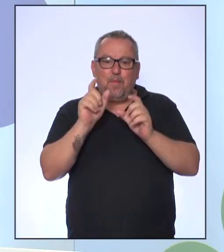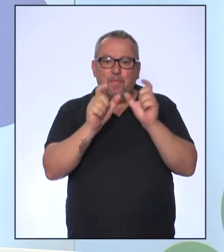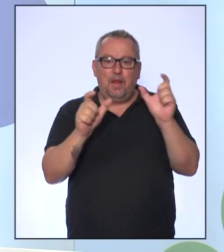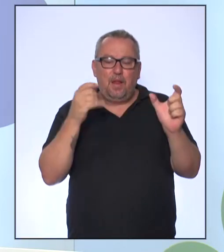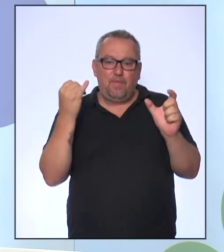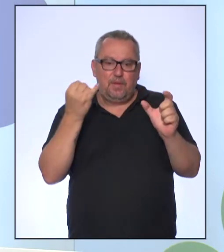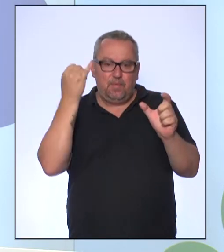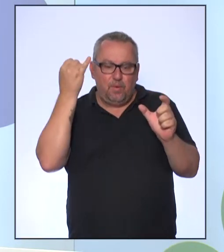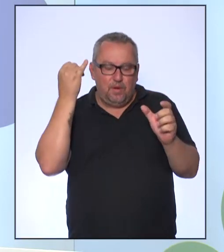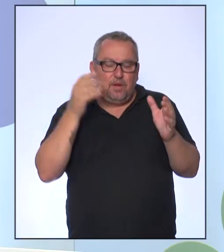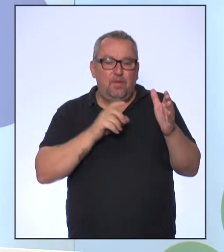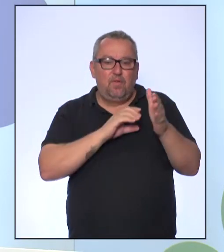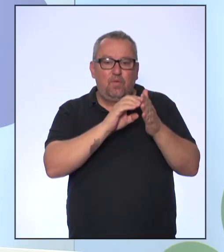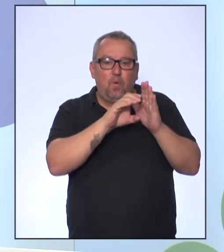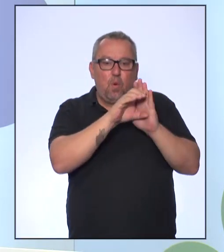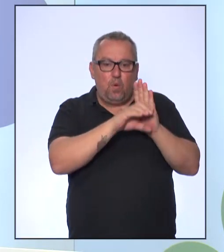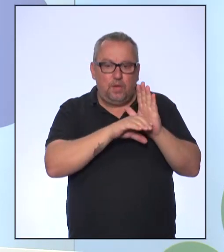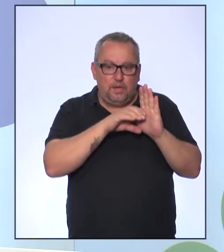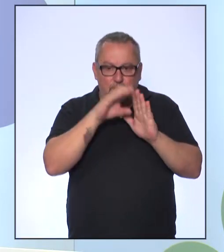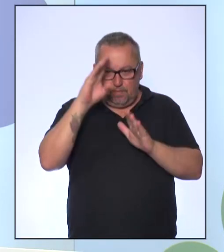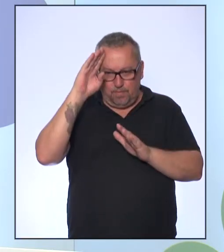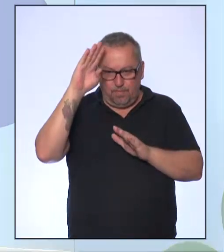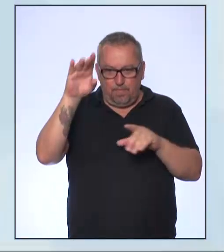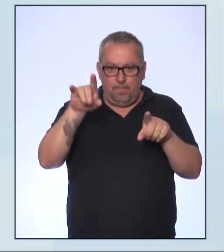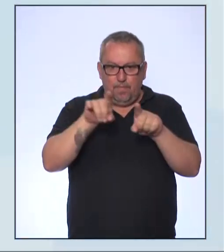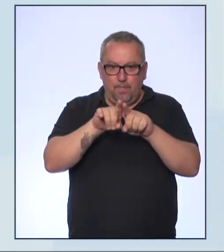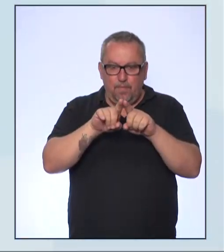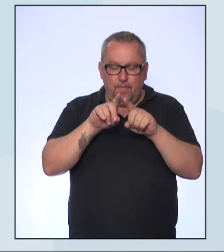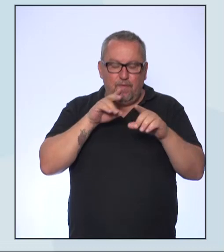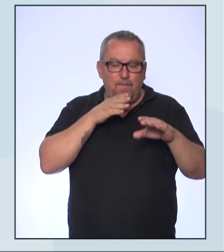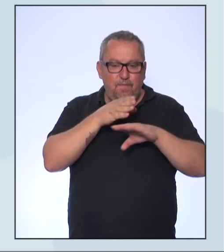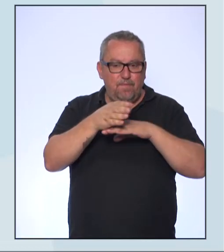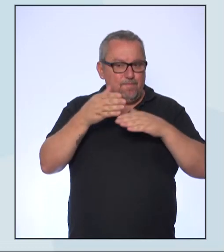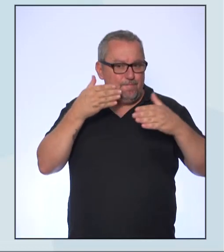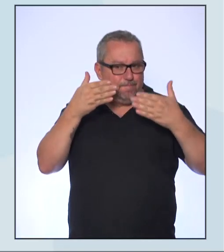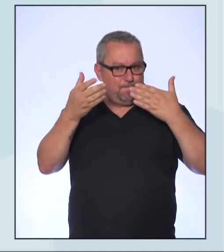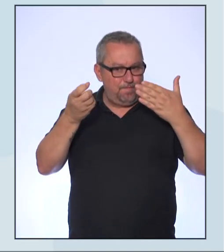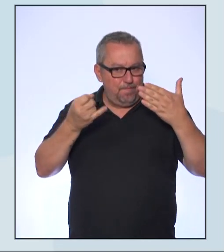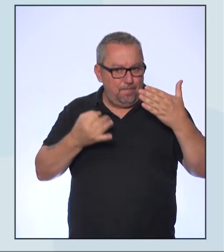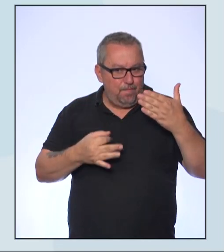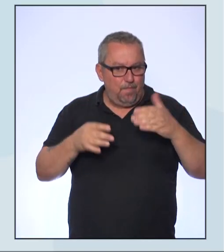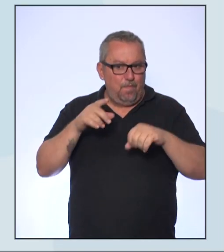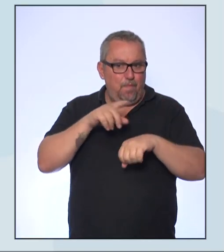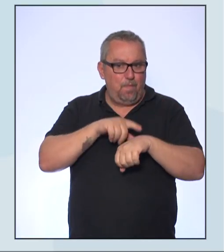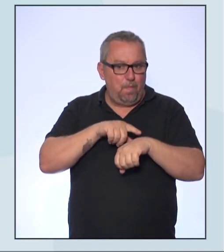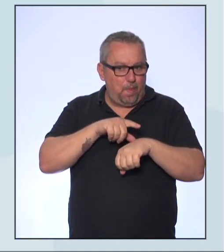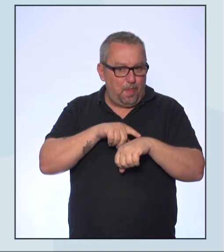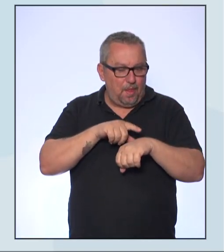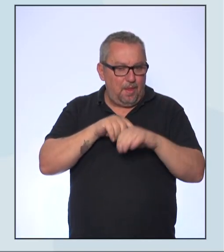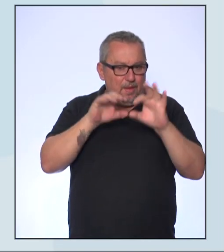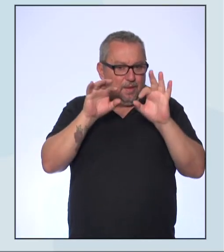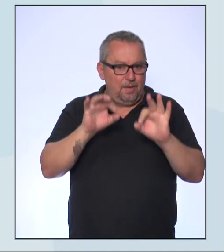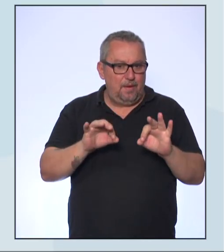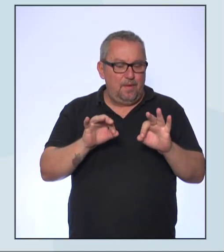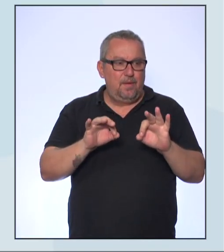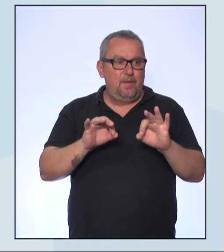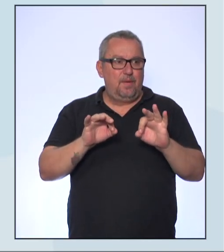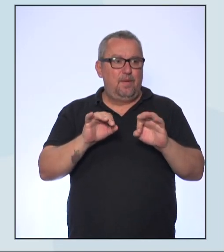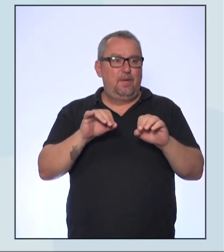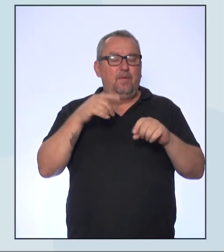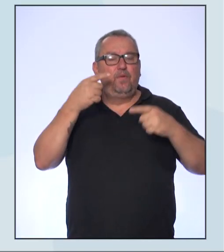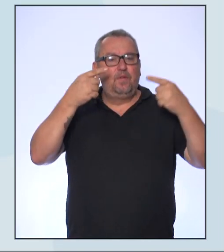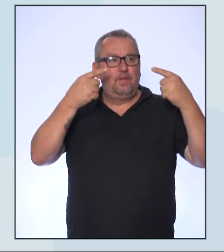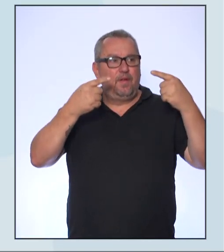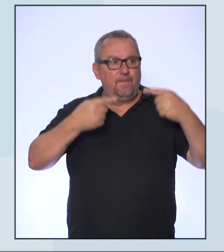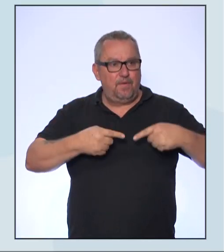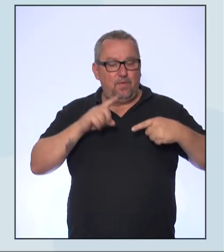conceitos principais. Nós vamos fazer a interação no chat, principalmente no momento dos experimentos ou dos desafios que